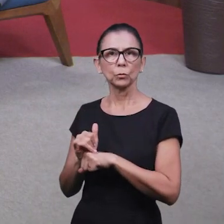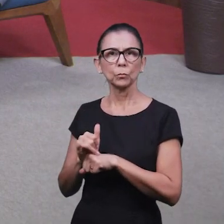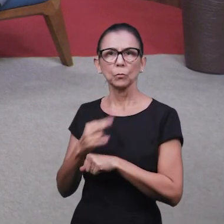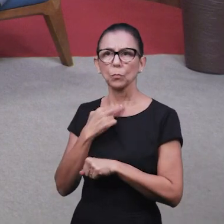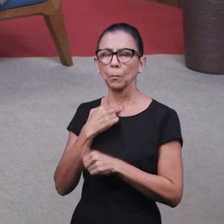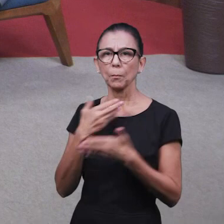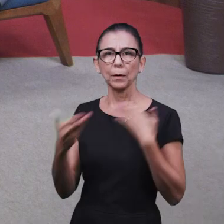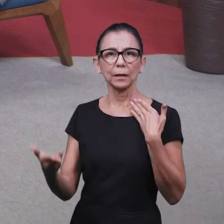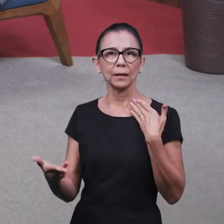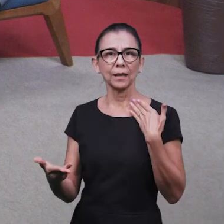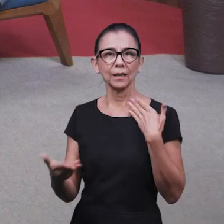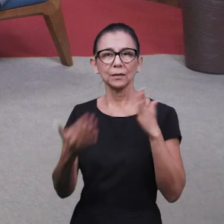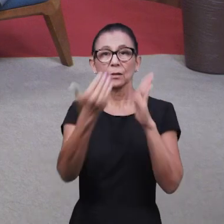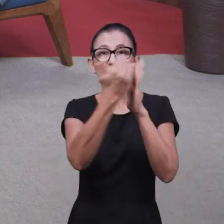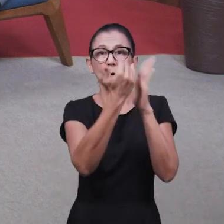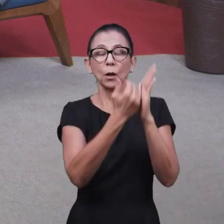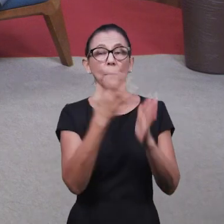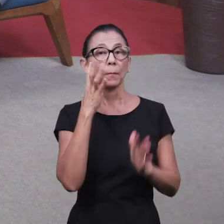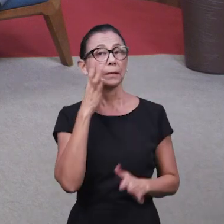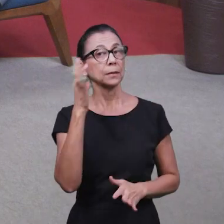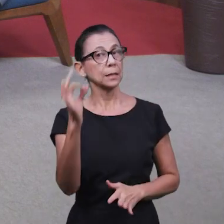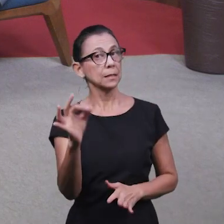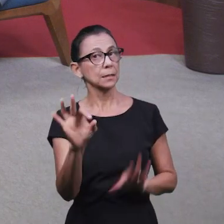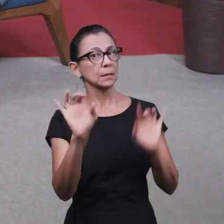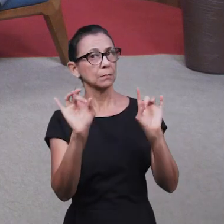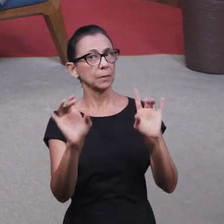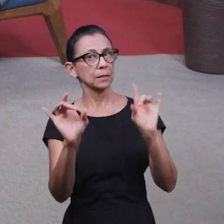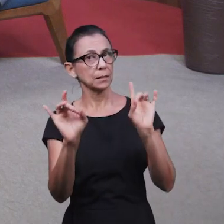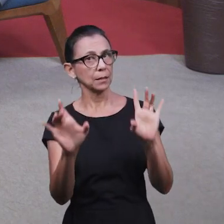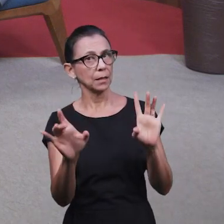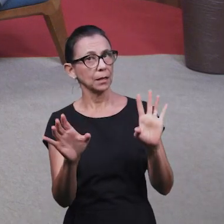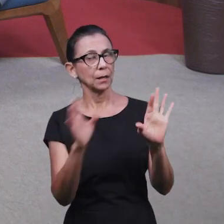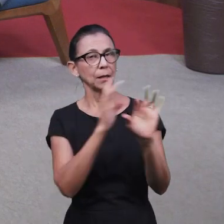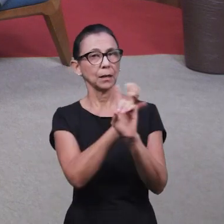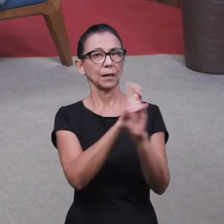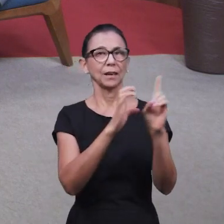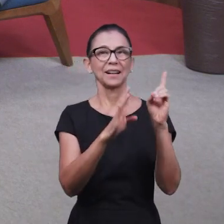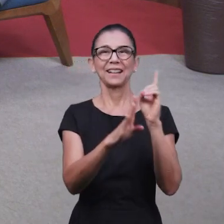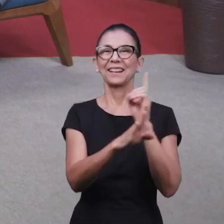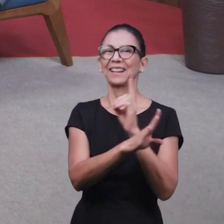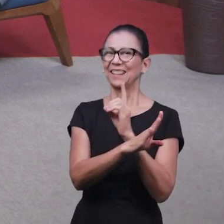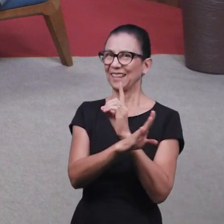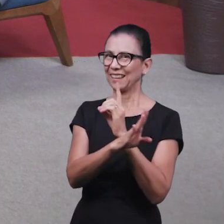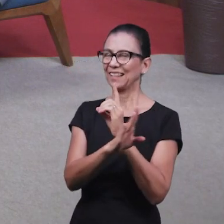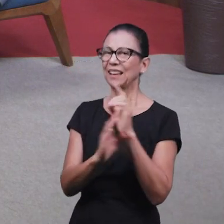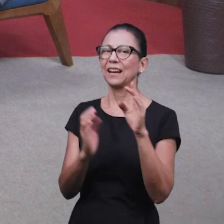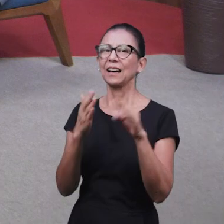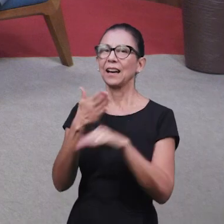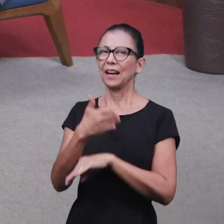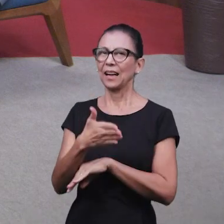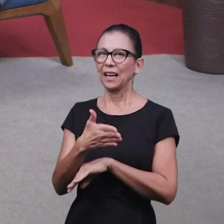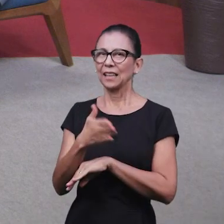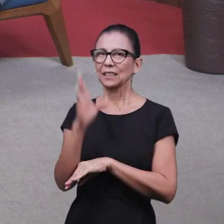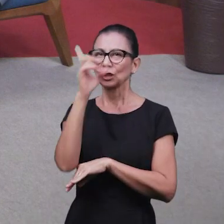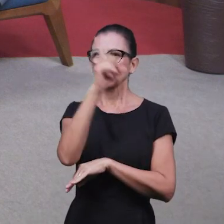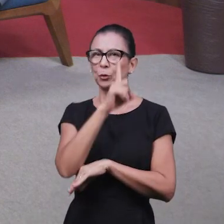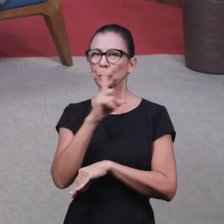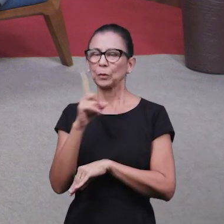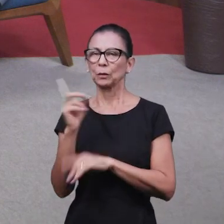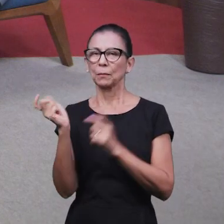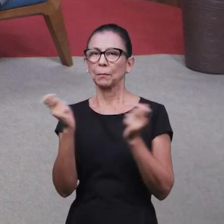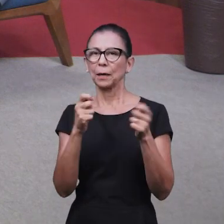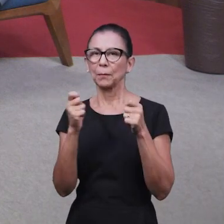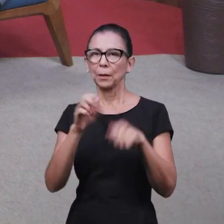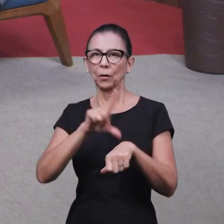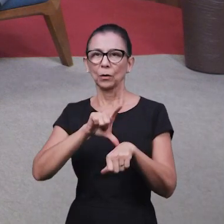não perca a nossa programação, e eu vou chamar a atenção para uma delas que é especial, a Escola Bíblica Dominical, que vai ao ar todos os domingos